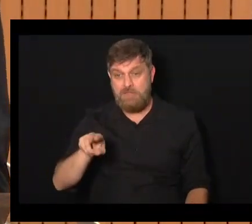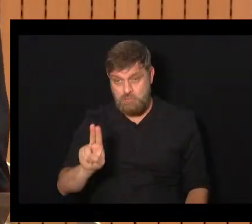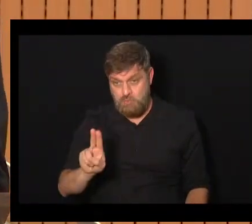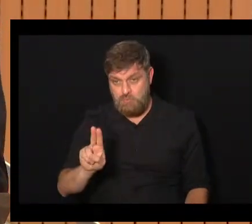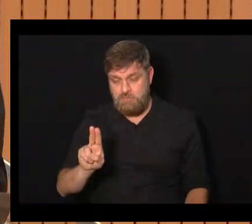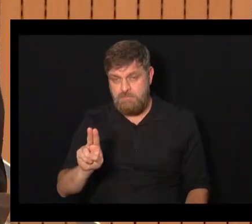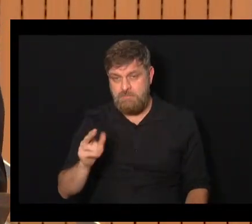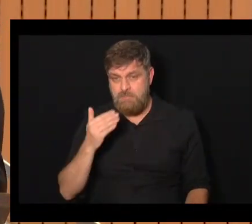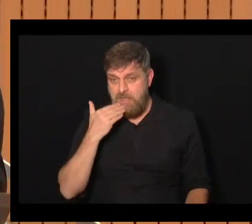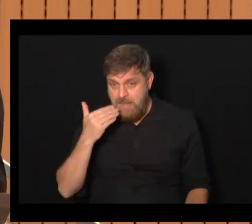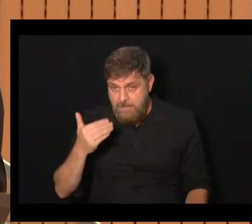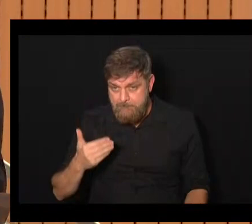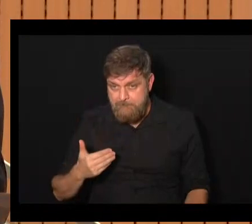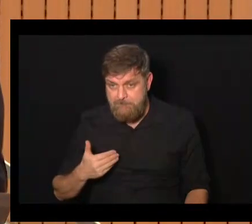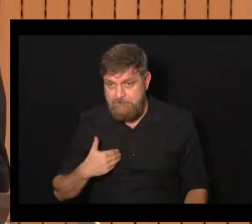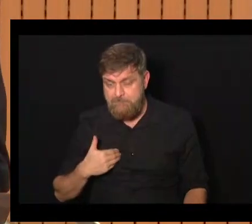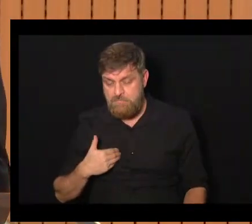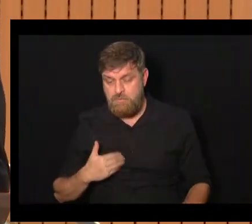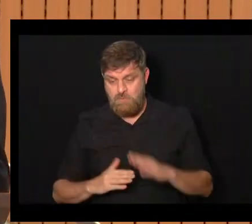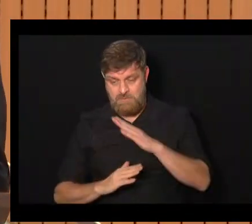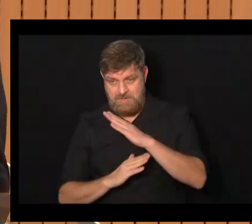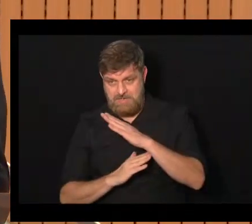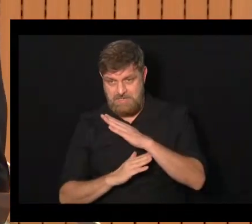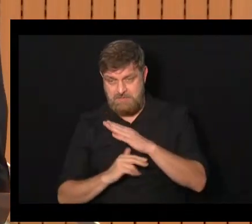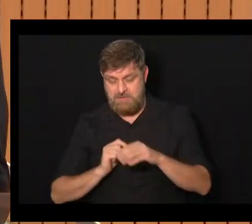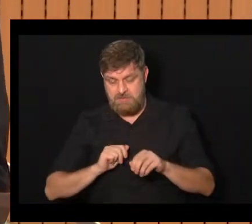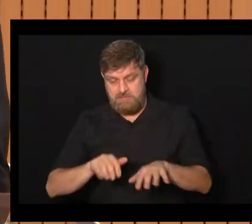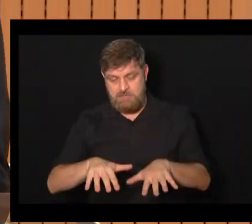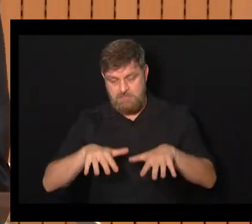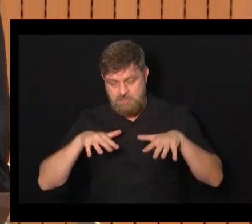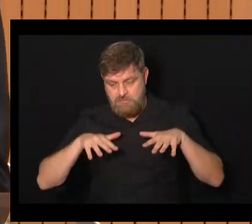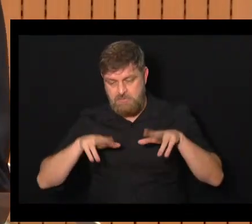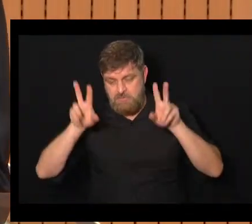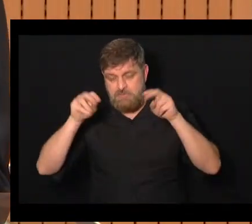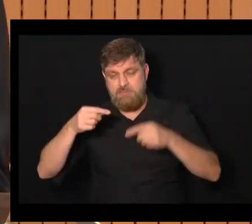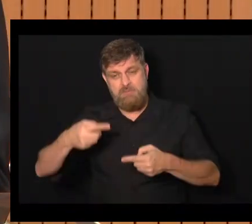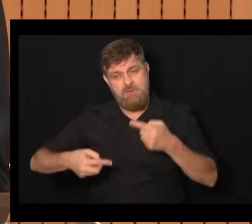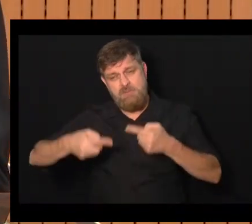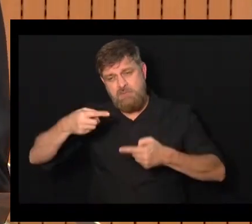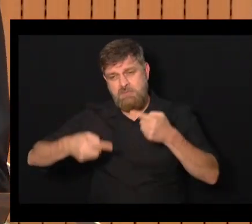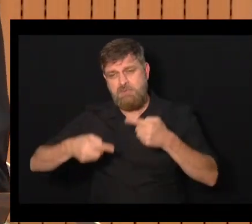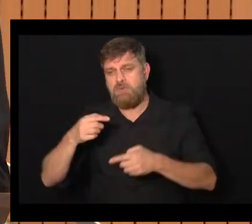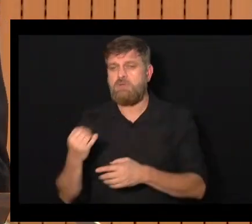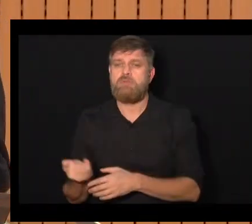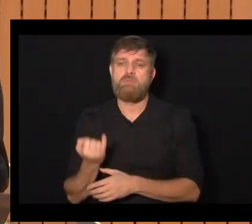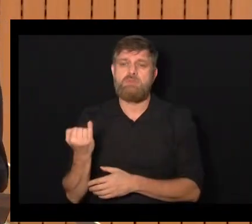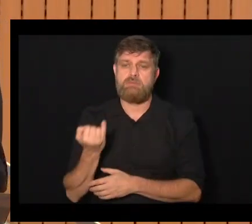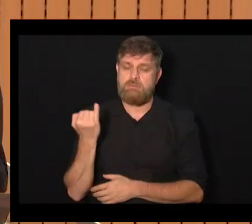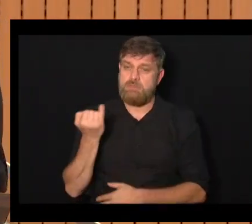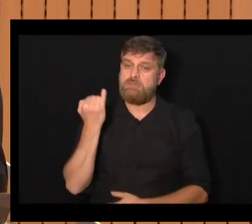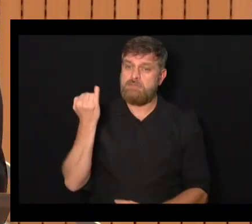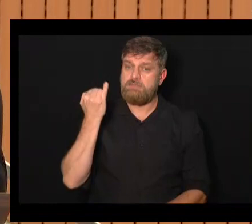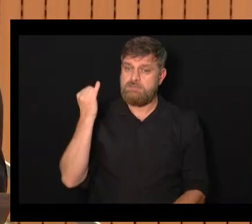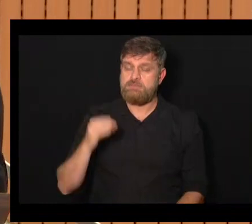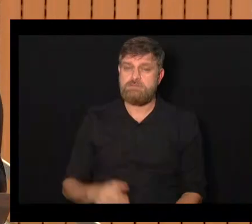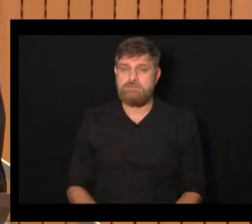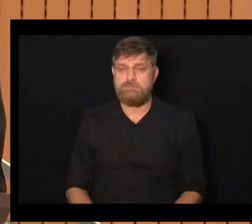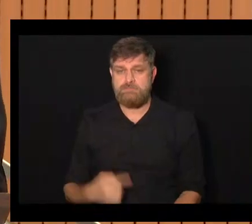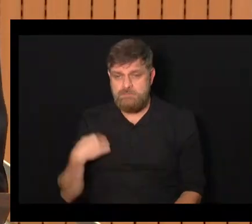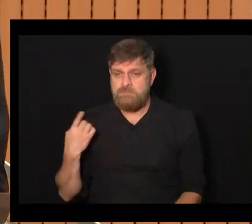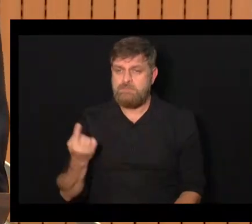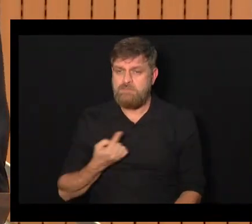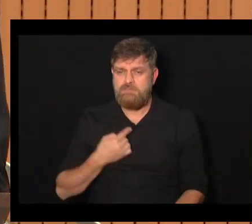esse espaço para fomentar essa temática que é extremamente relevante. É importante que a gente